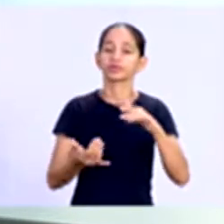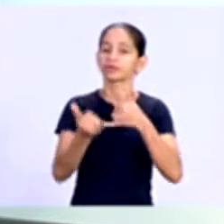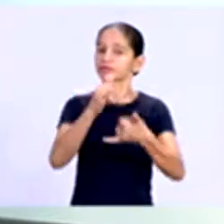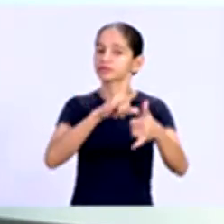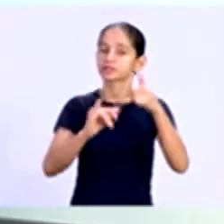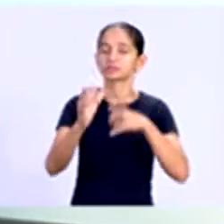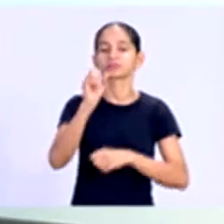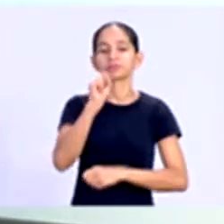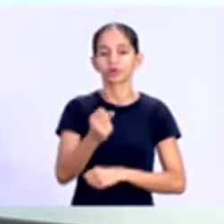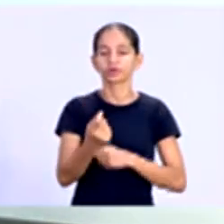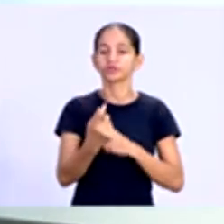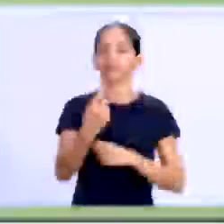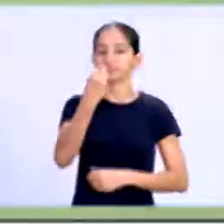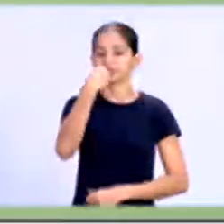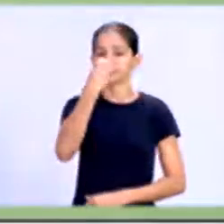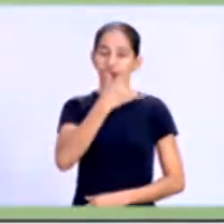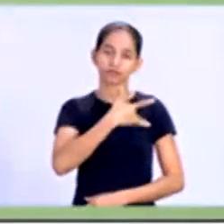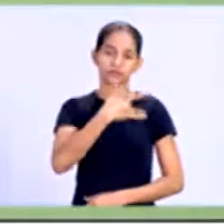do consumidor.